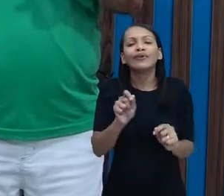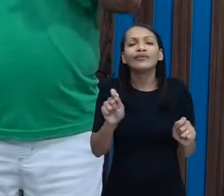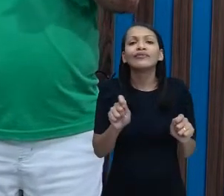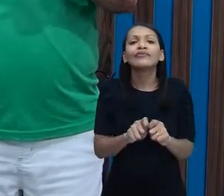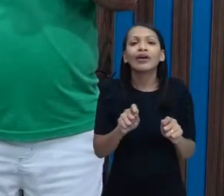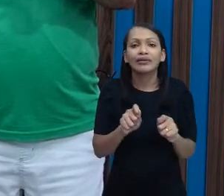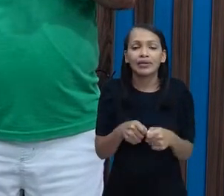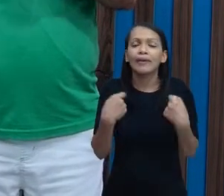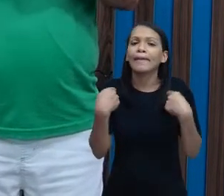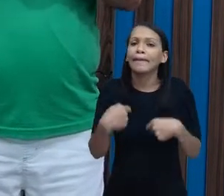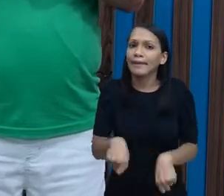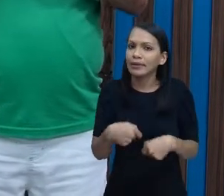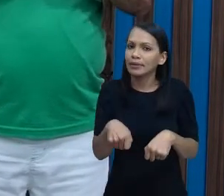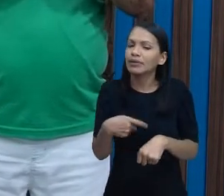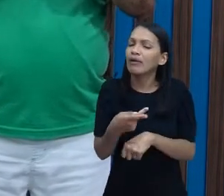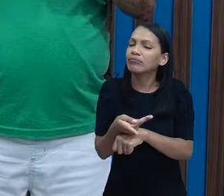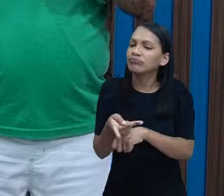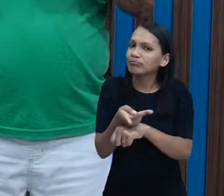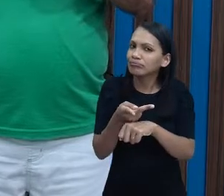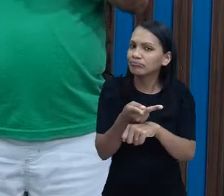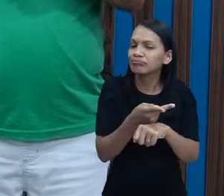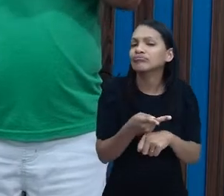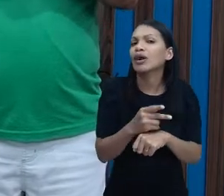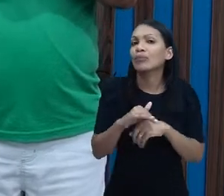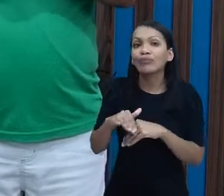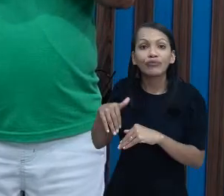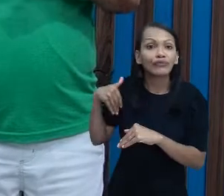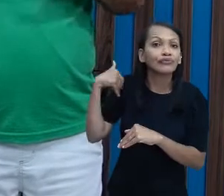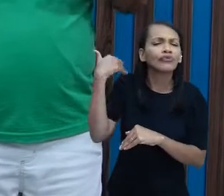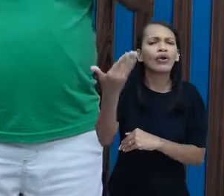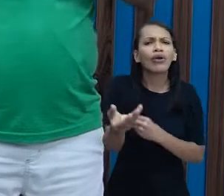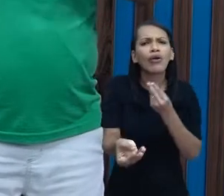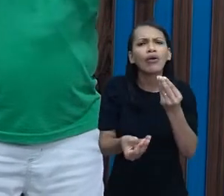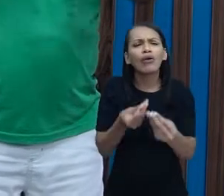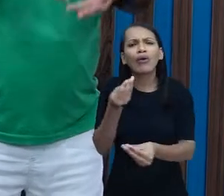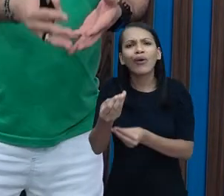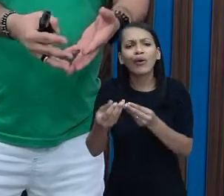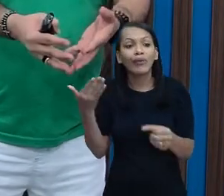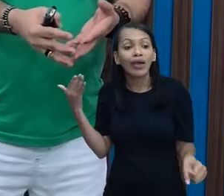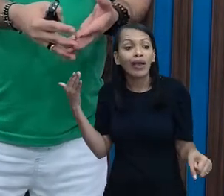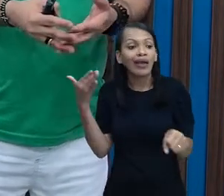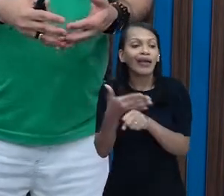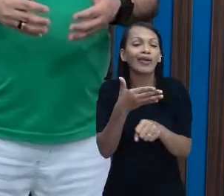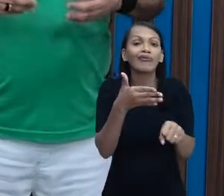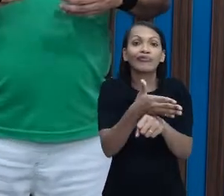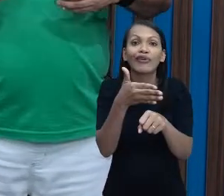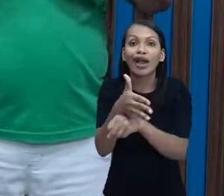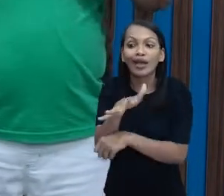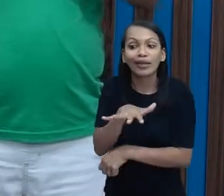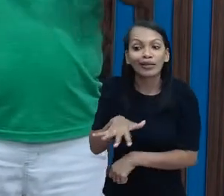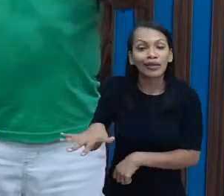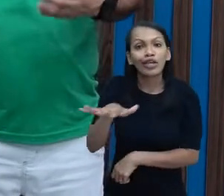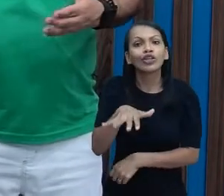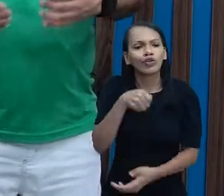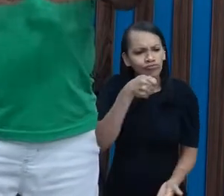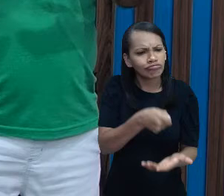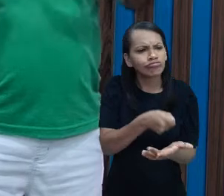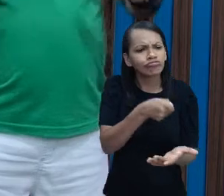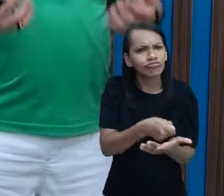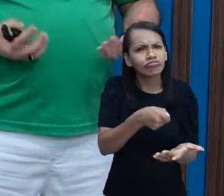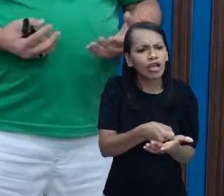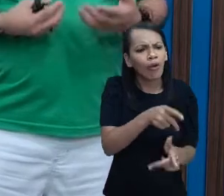mercado externo. Só que eles vão buscar mercado externo como? Invadindo territórios, né, para forçar